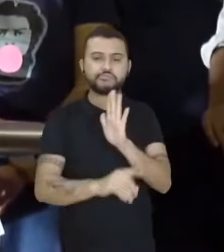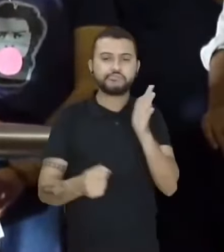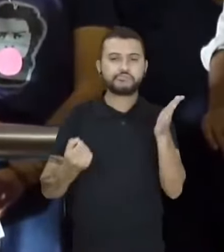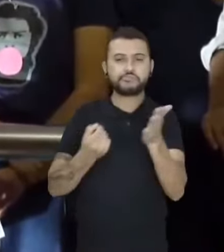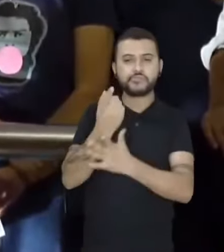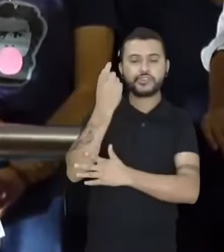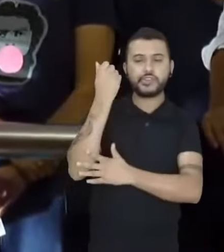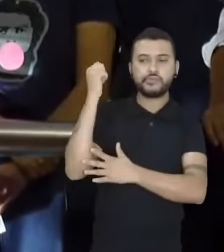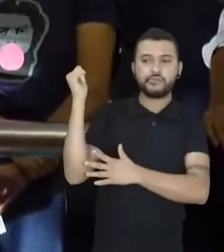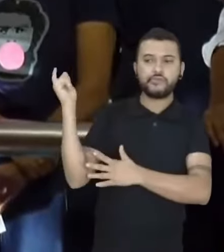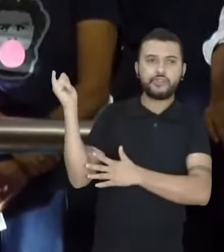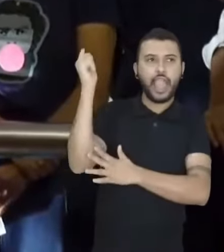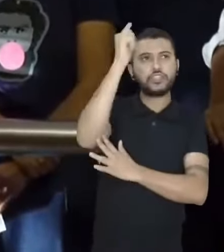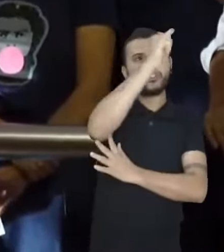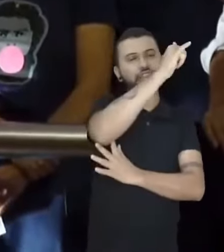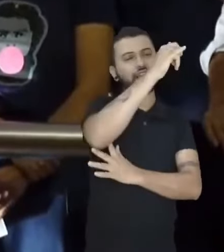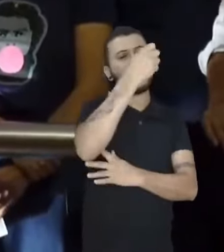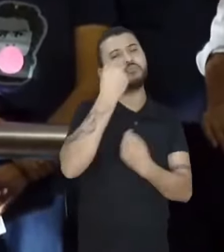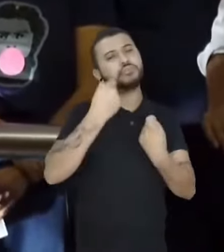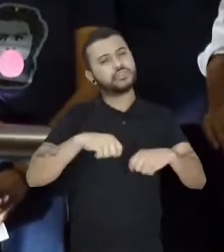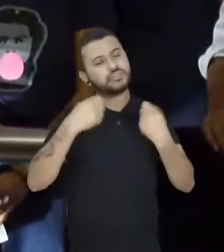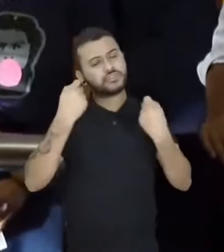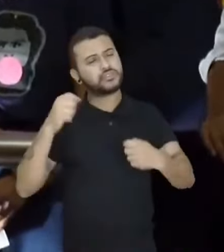de viajar de avião.